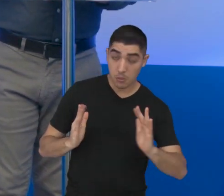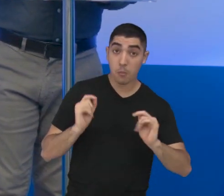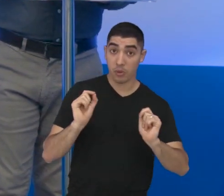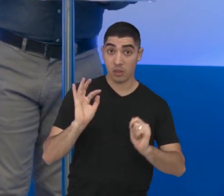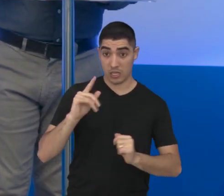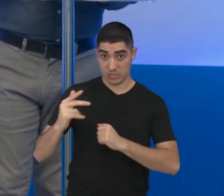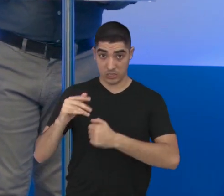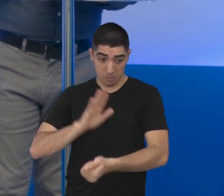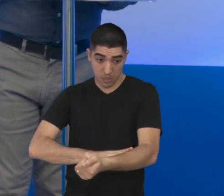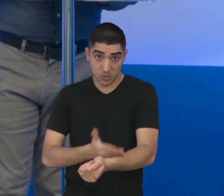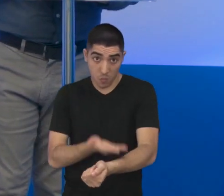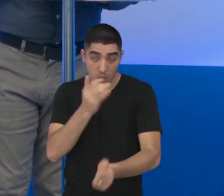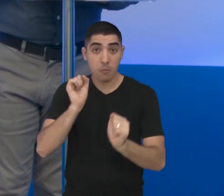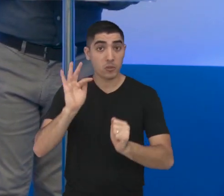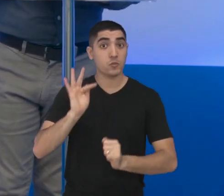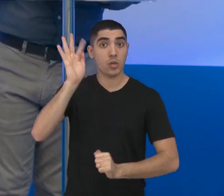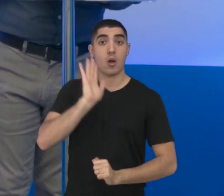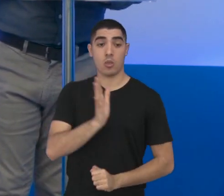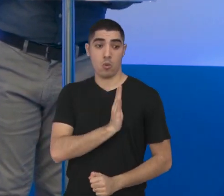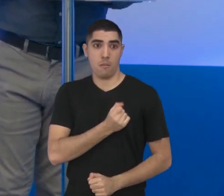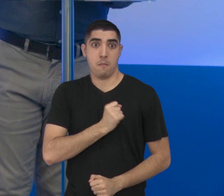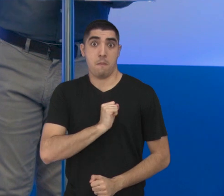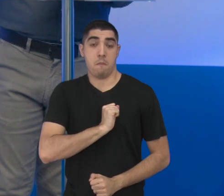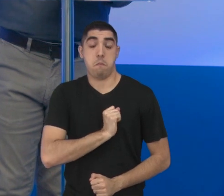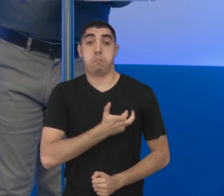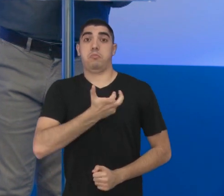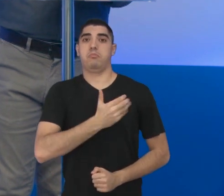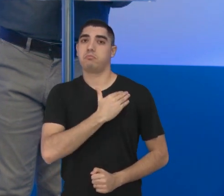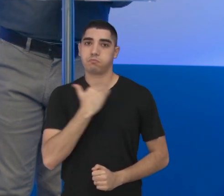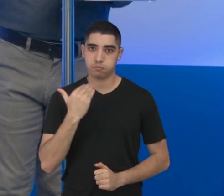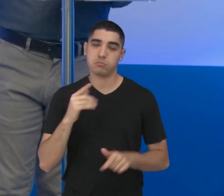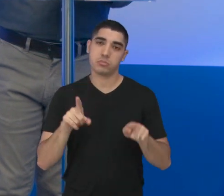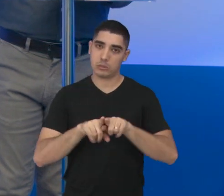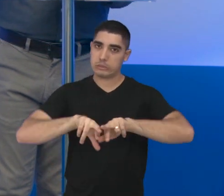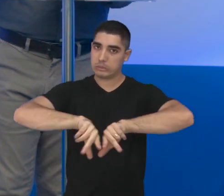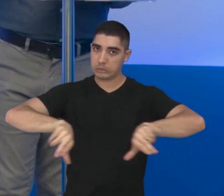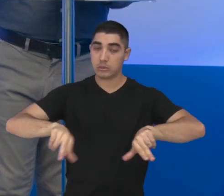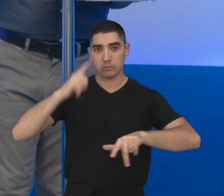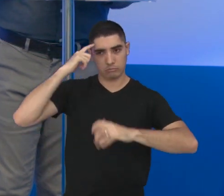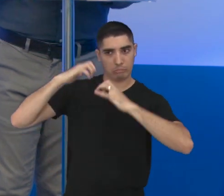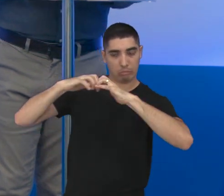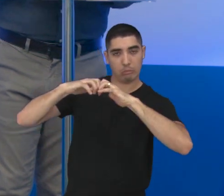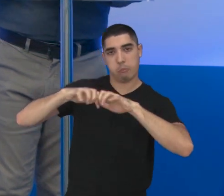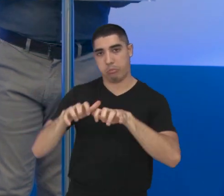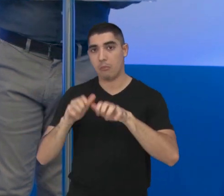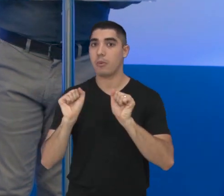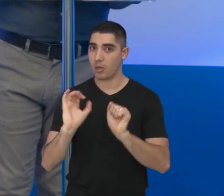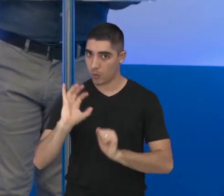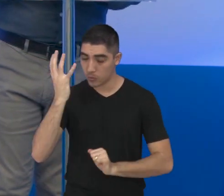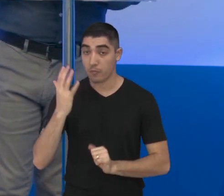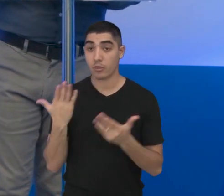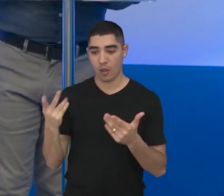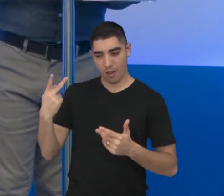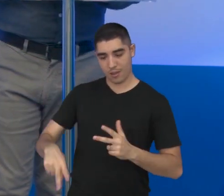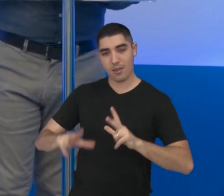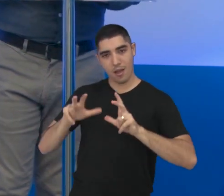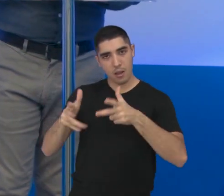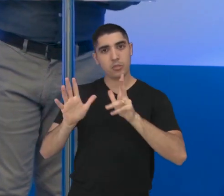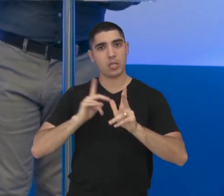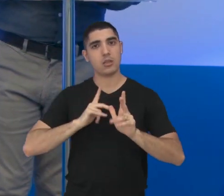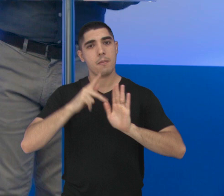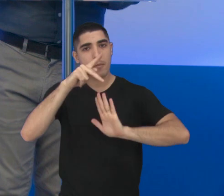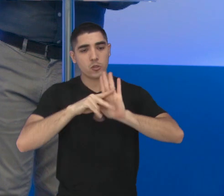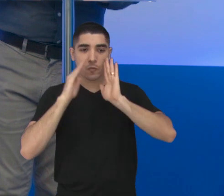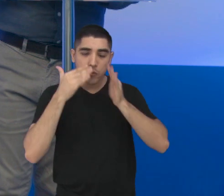alta pode levar a derrames e infartos. A consciência é tão importante que São José dos Campos ganhou até uma ação sobre o tema e a